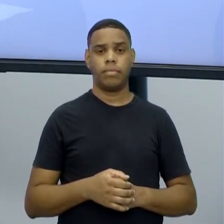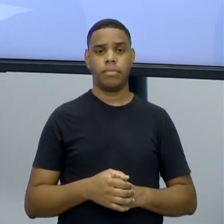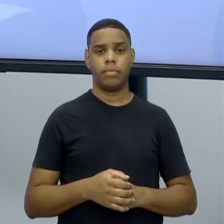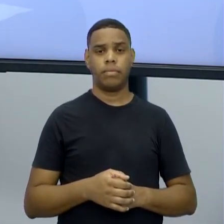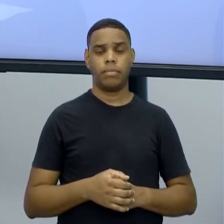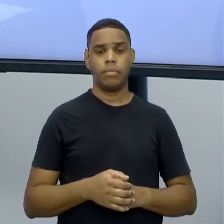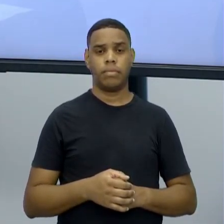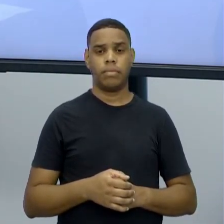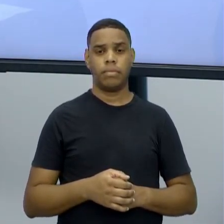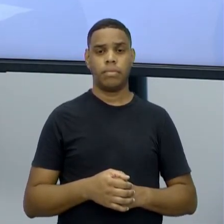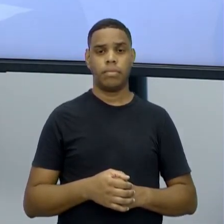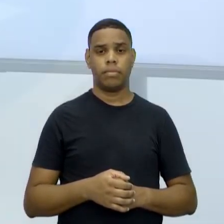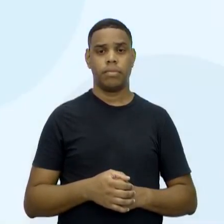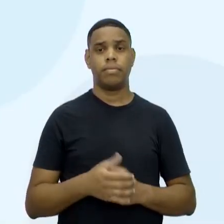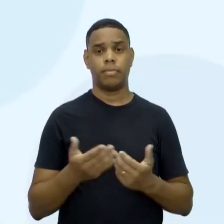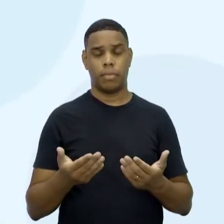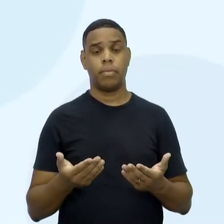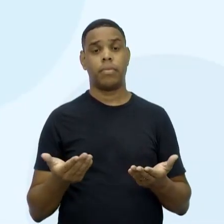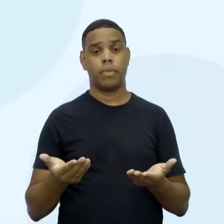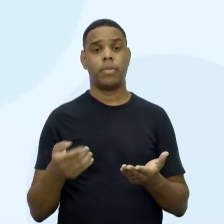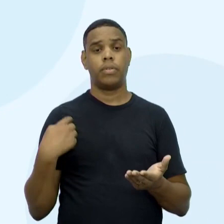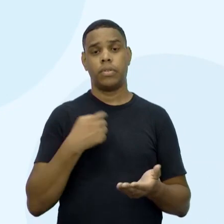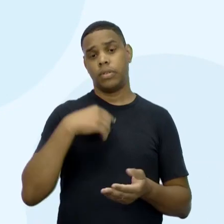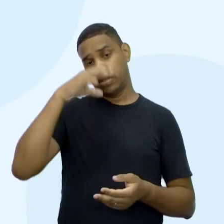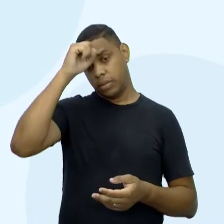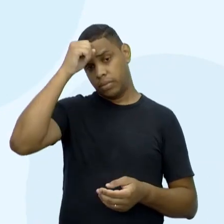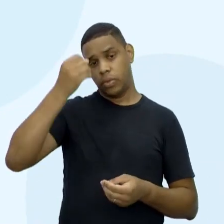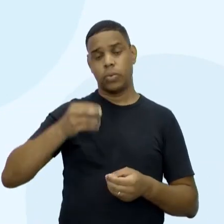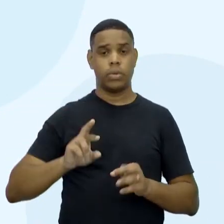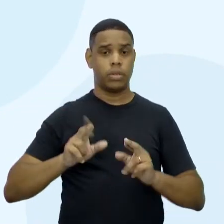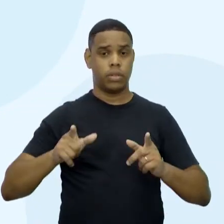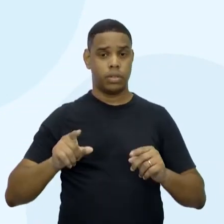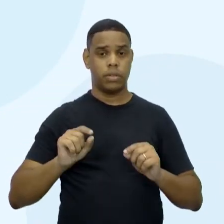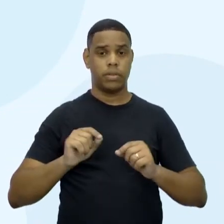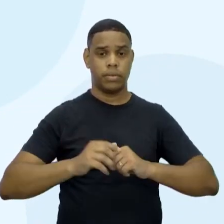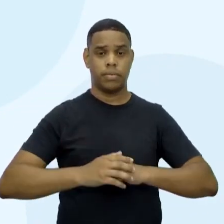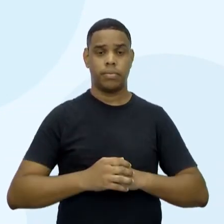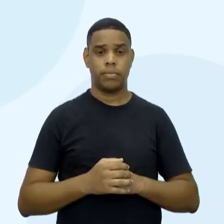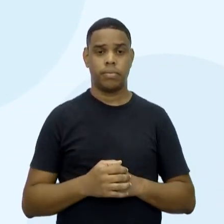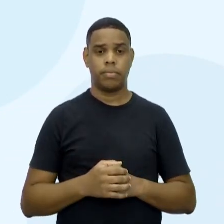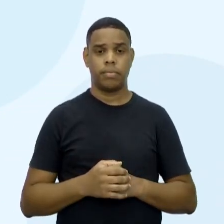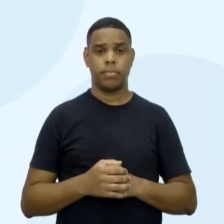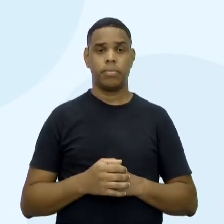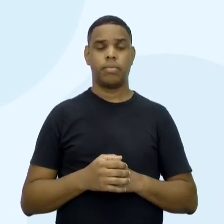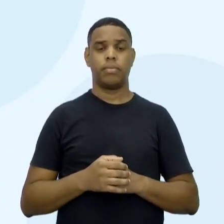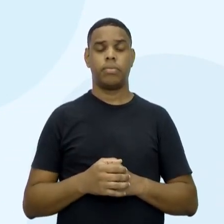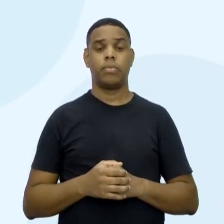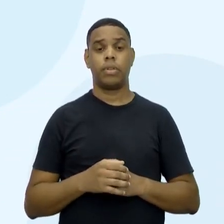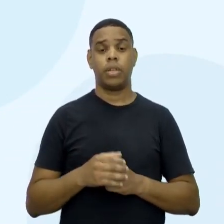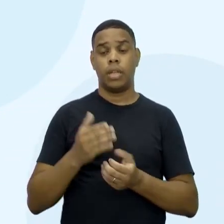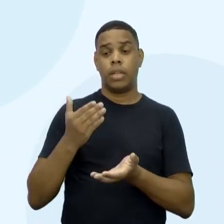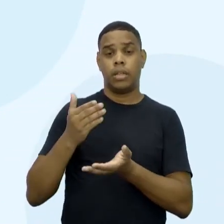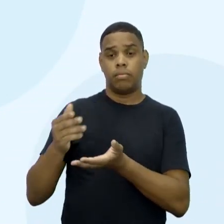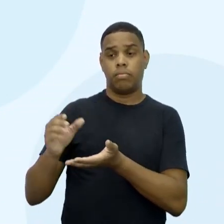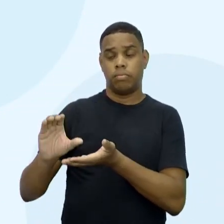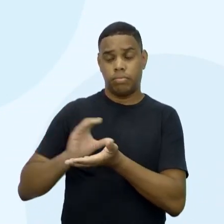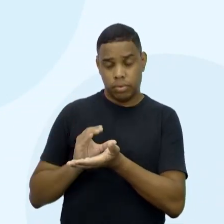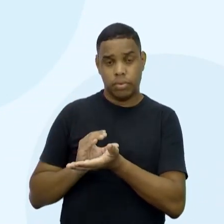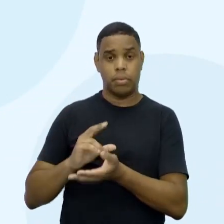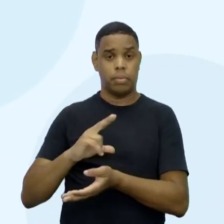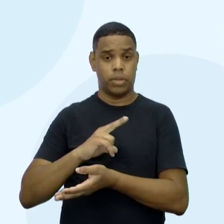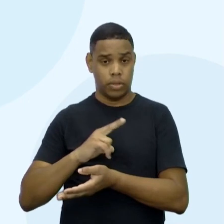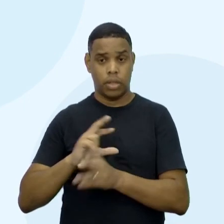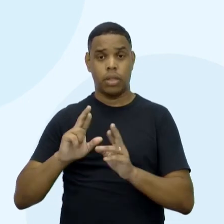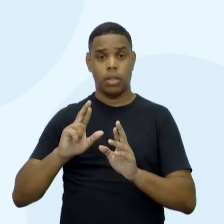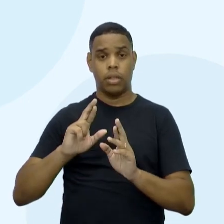para vocês o mural da professora. Então, a gente aprendeu aí a diferença de que empréstimo pessoal não é, empréstimo